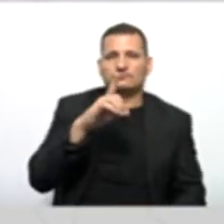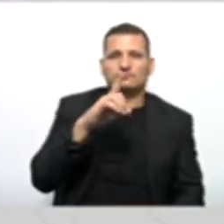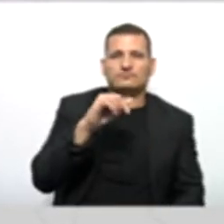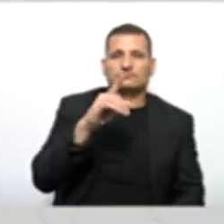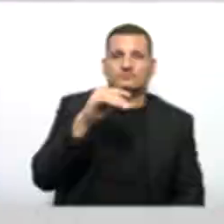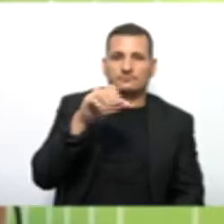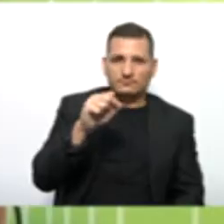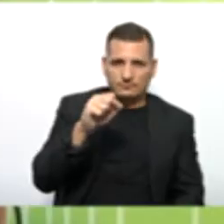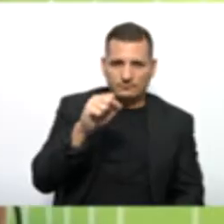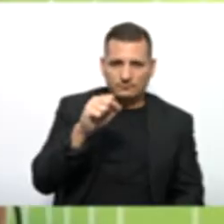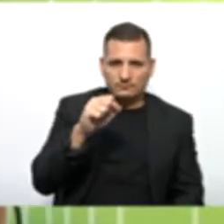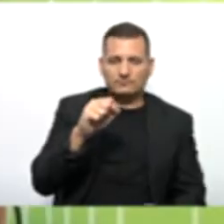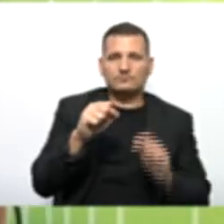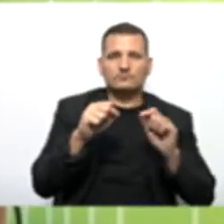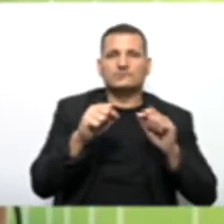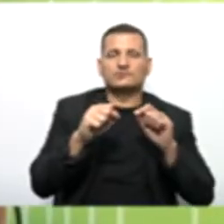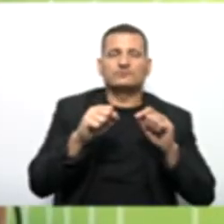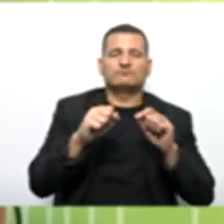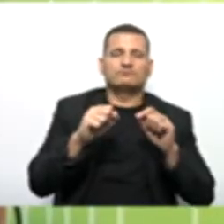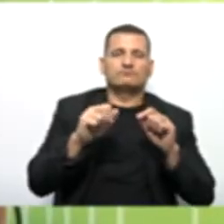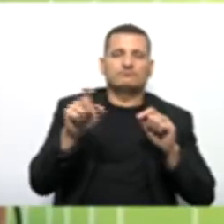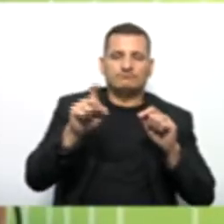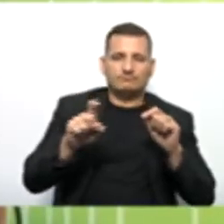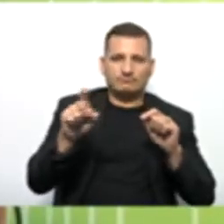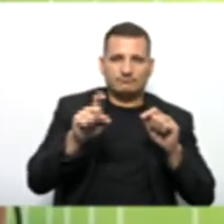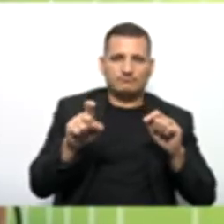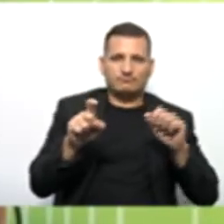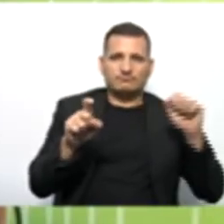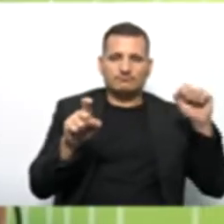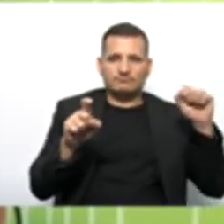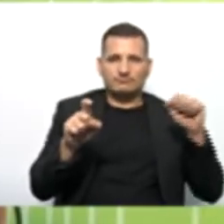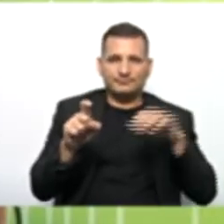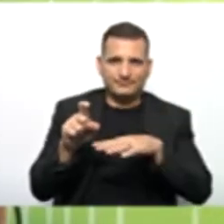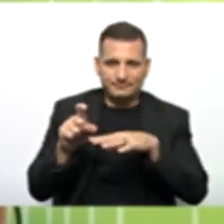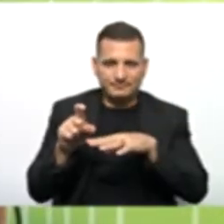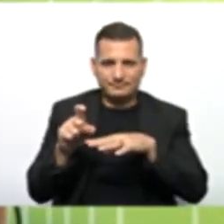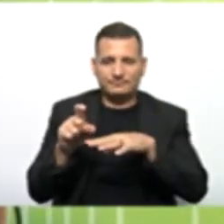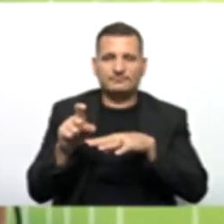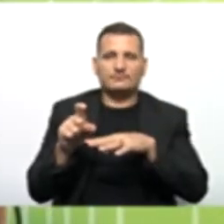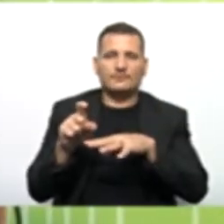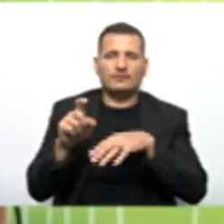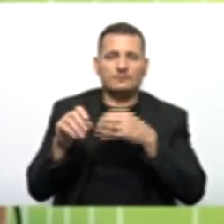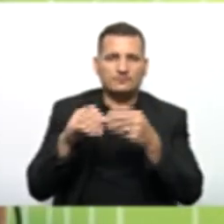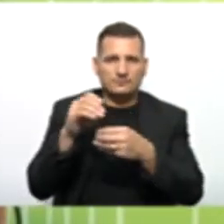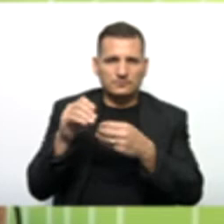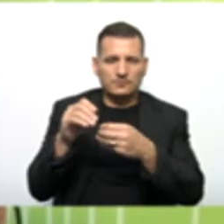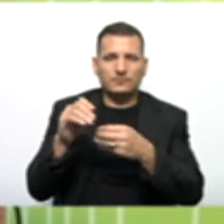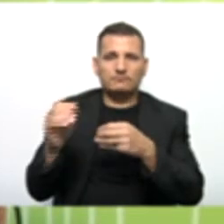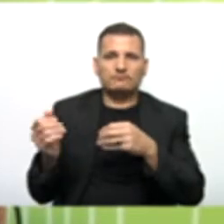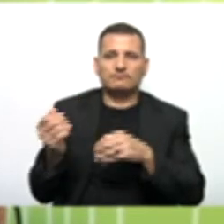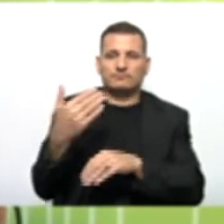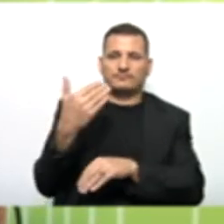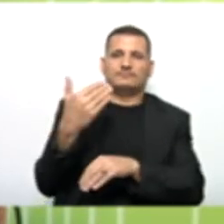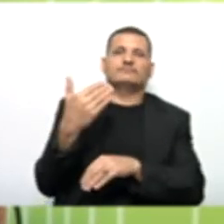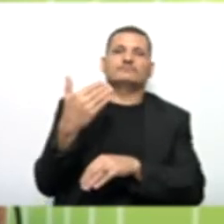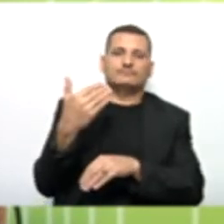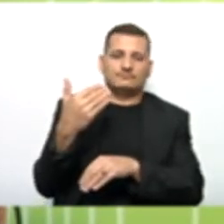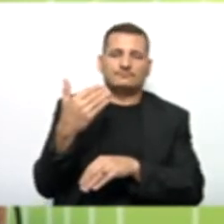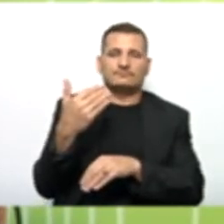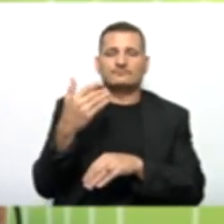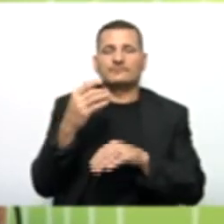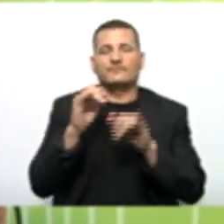Esses dados entram no nosso computador através dos dispositivos de entrada, são processados lá dentro e tem a saída daquilo, que